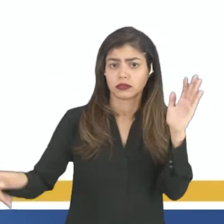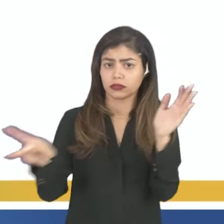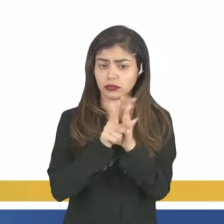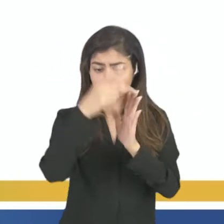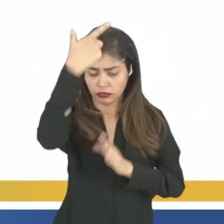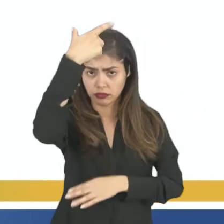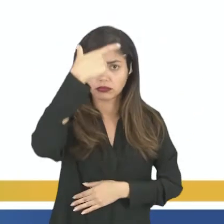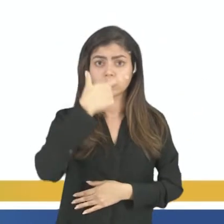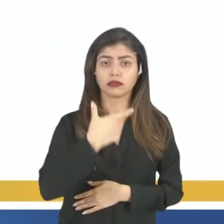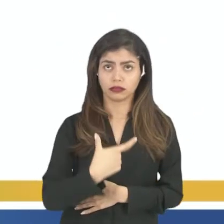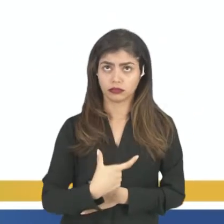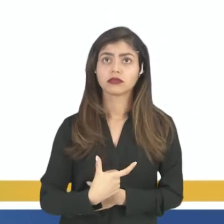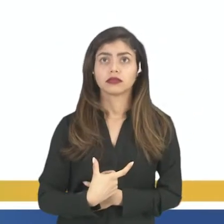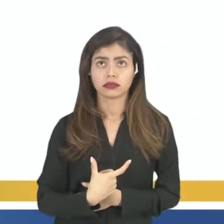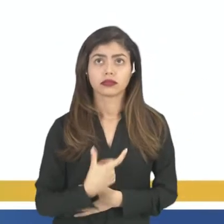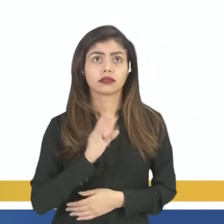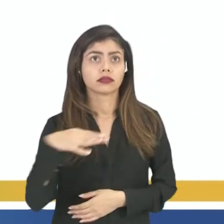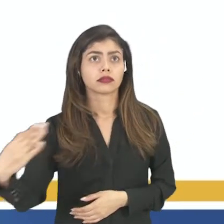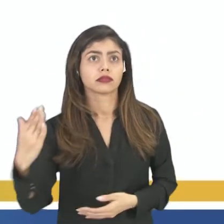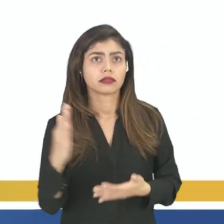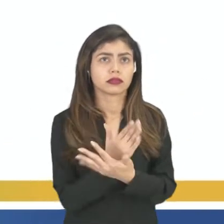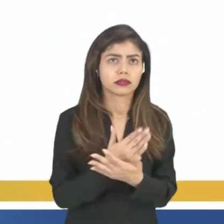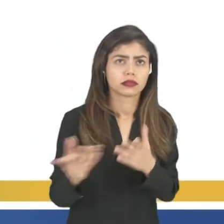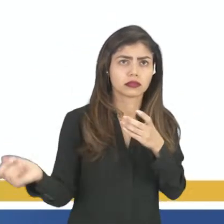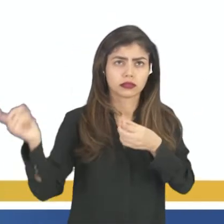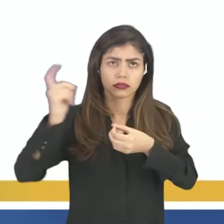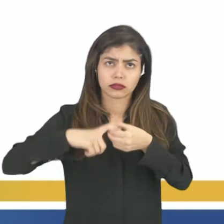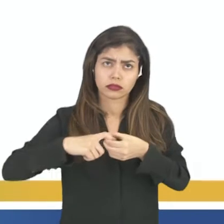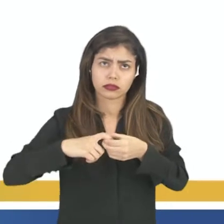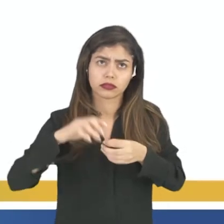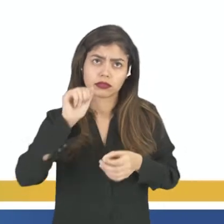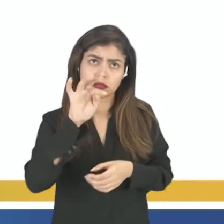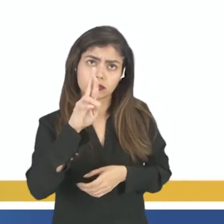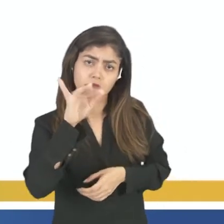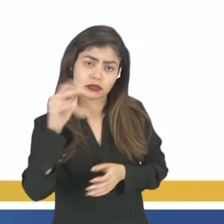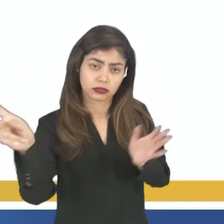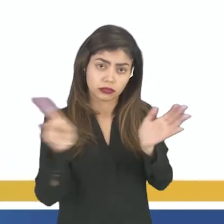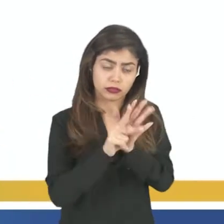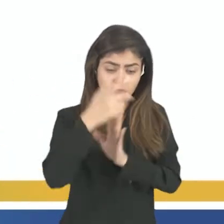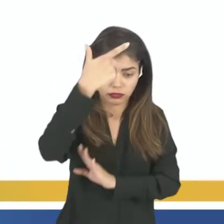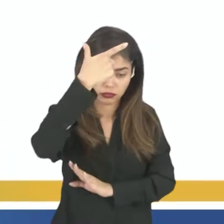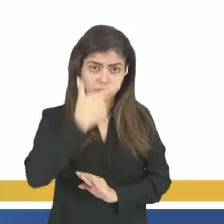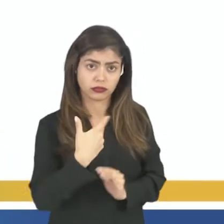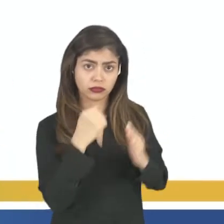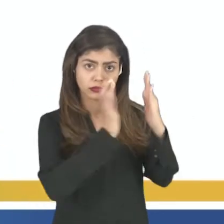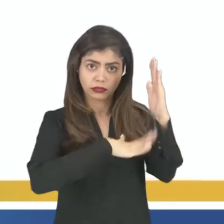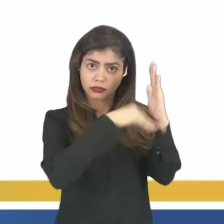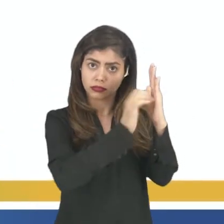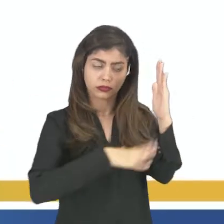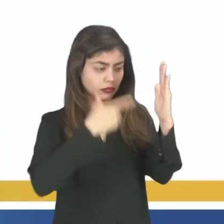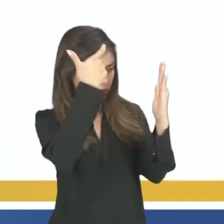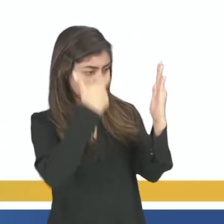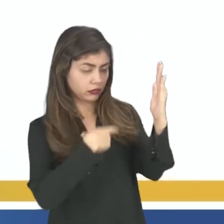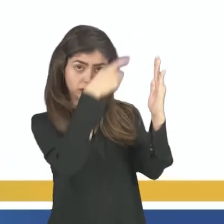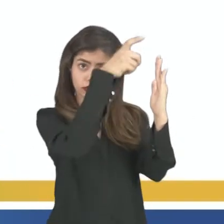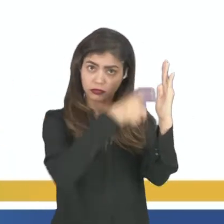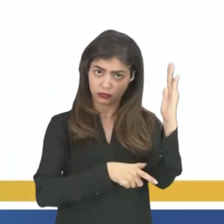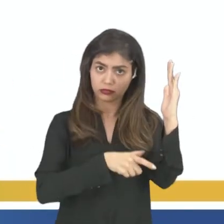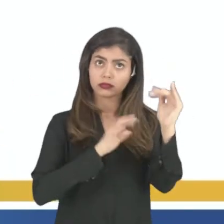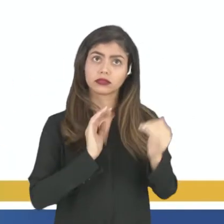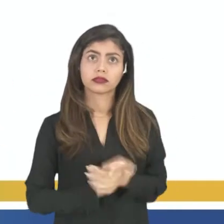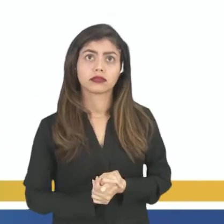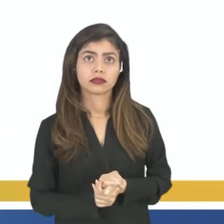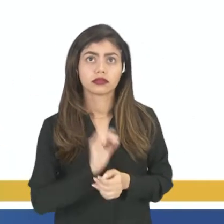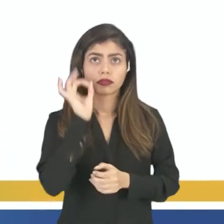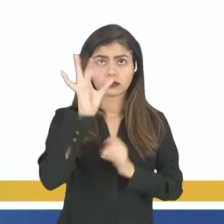mesmos, e enquanto alguns tornaram o autorretrato uma quase obsessão e um importante traço